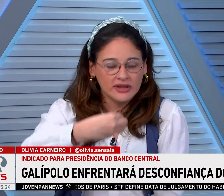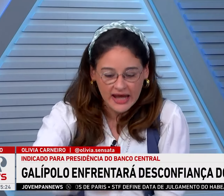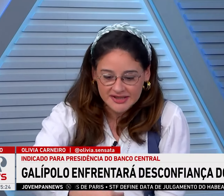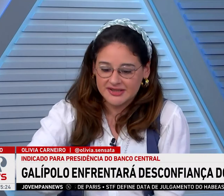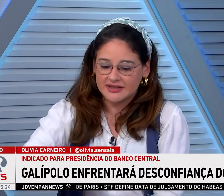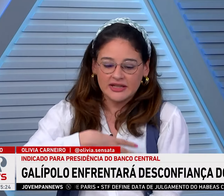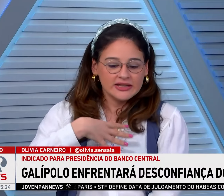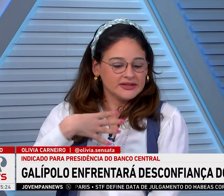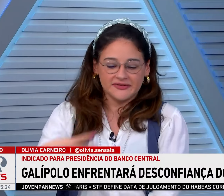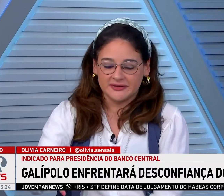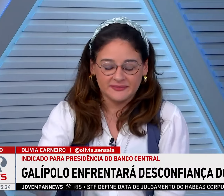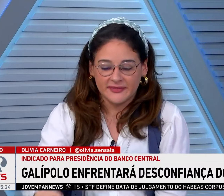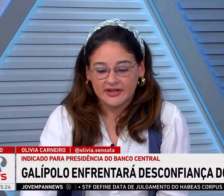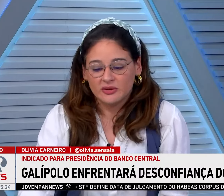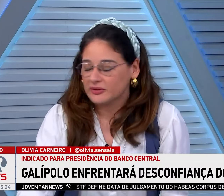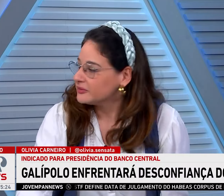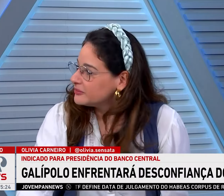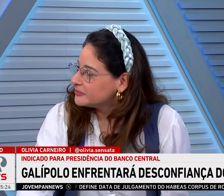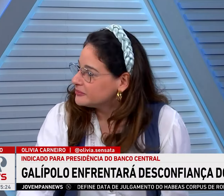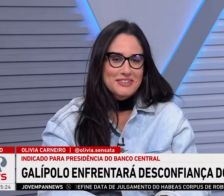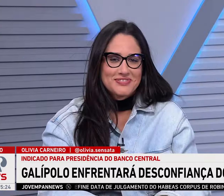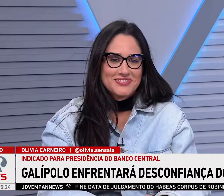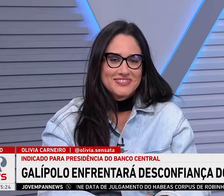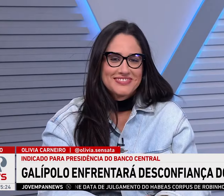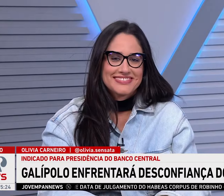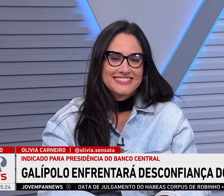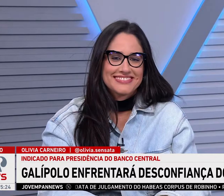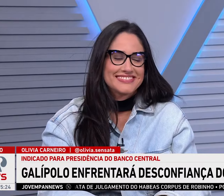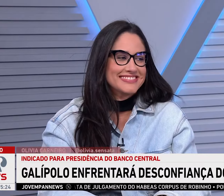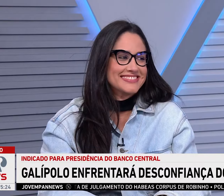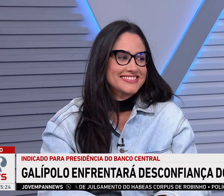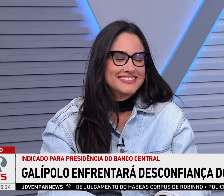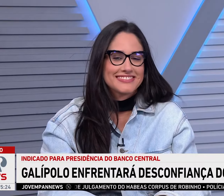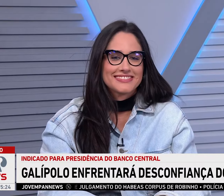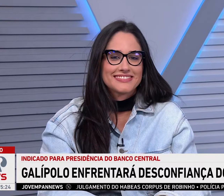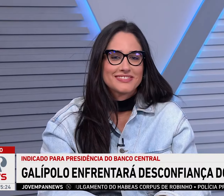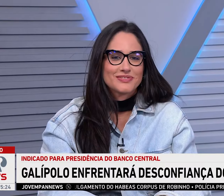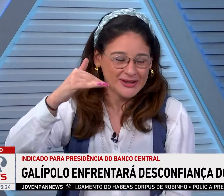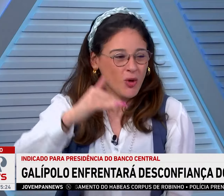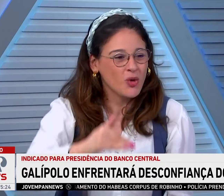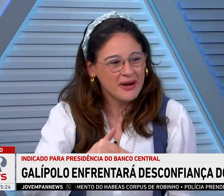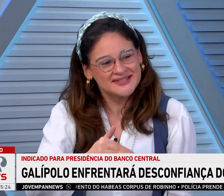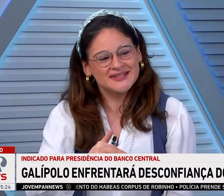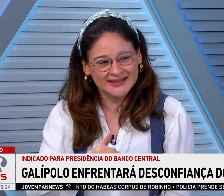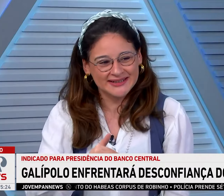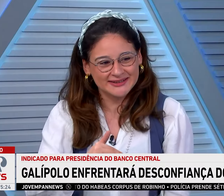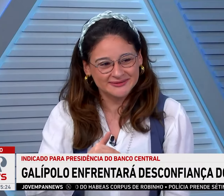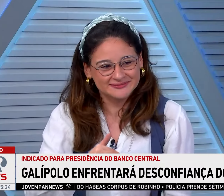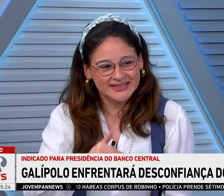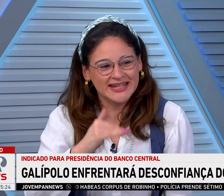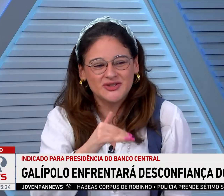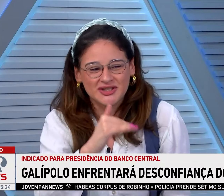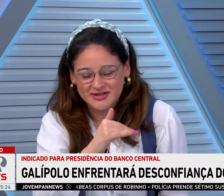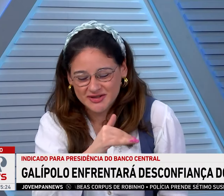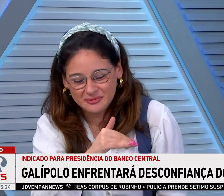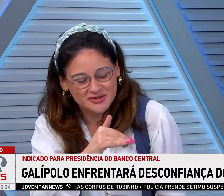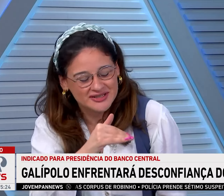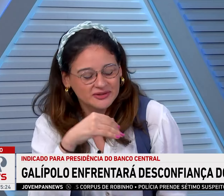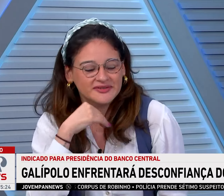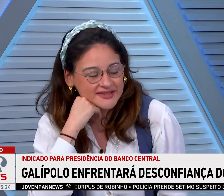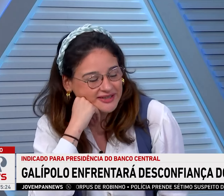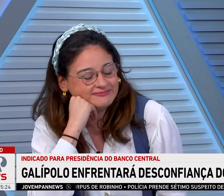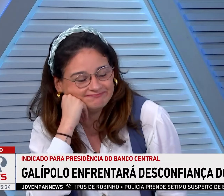com classe, enfim. E muita paciência. Muita paciência. E aí o Galípolo, pra ocupar essa cadeira quentinha de